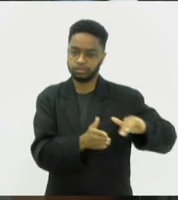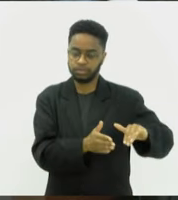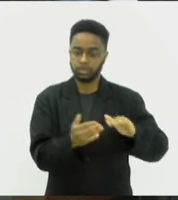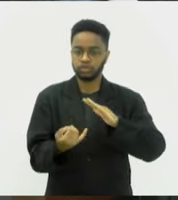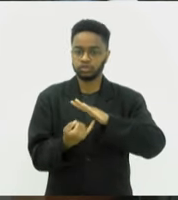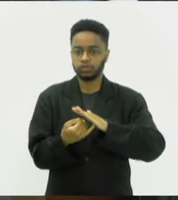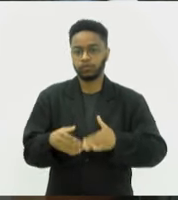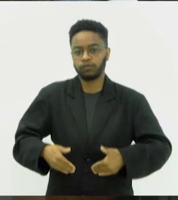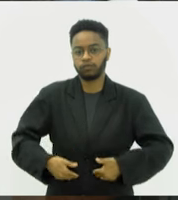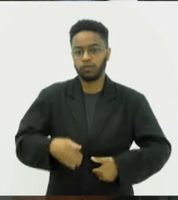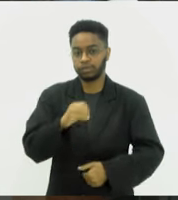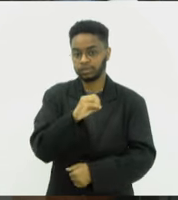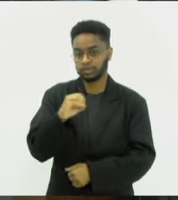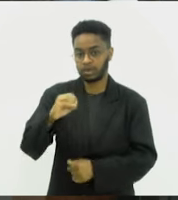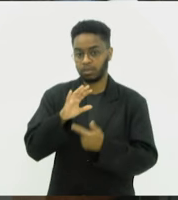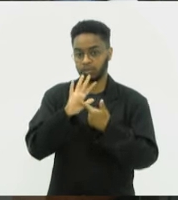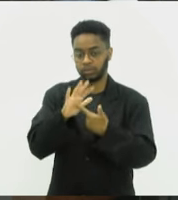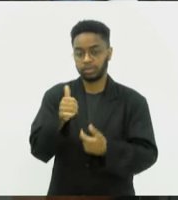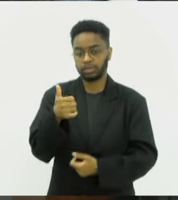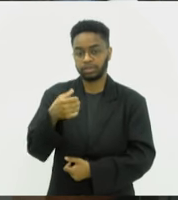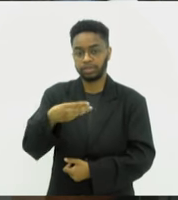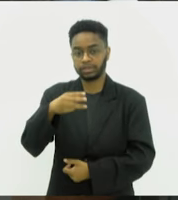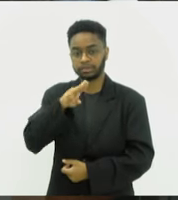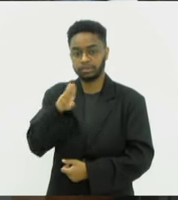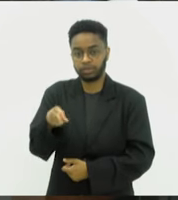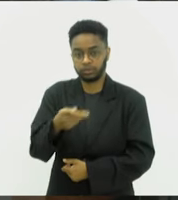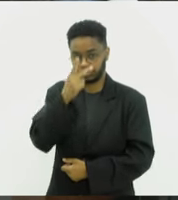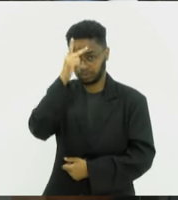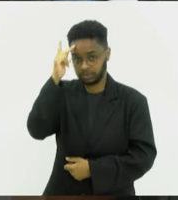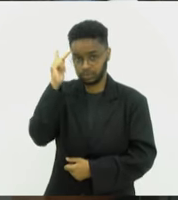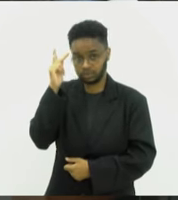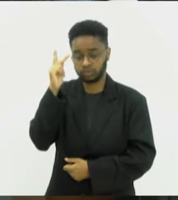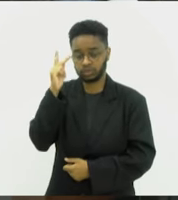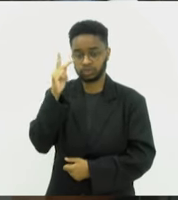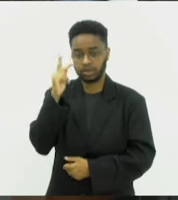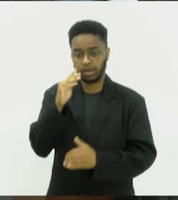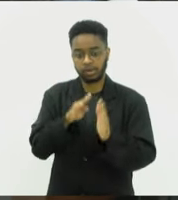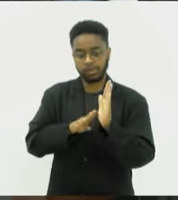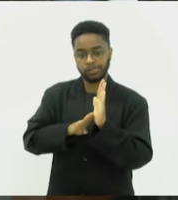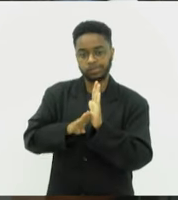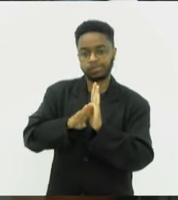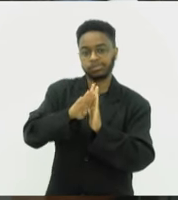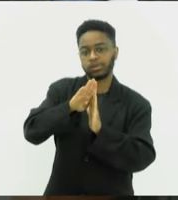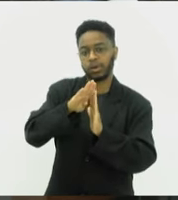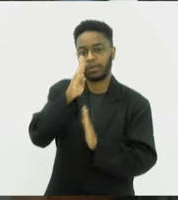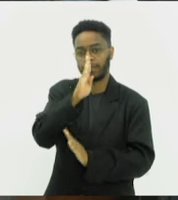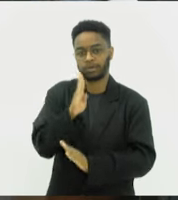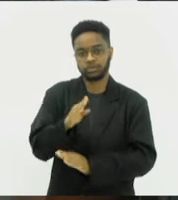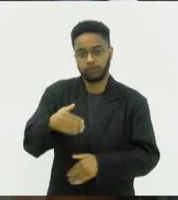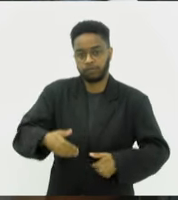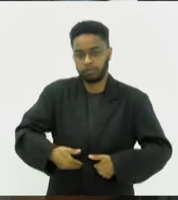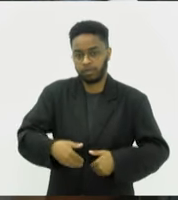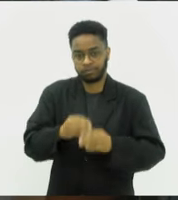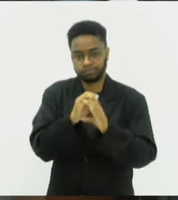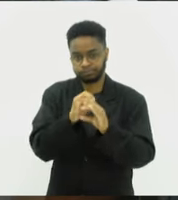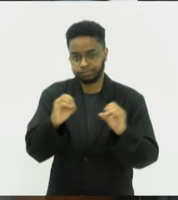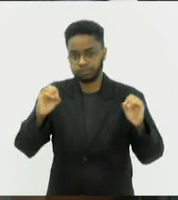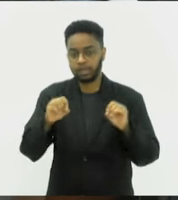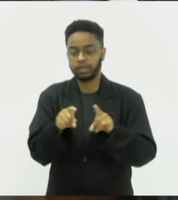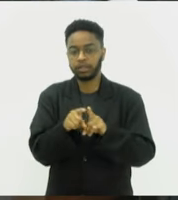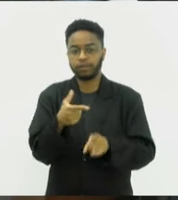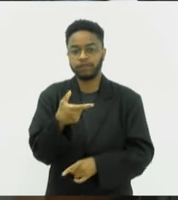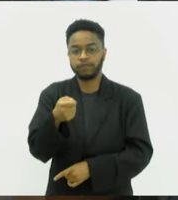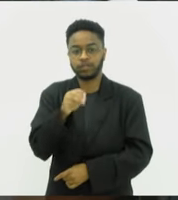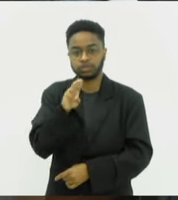Zero apontou que 13 milhões de pessoas deixaram de passar fome no Brasil e 20 milhões não sofriam mais de